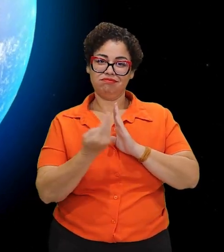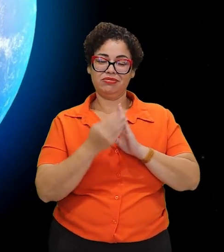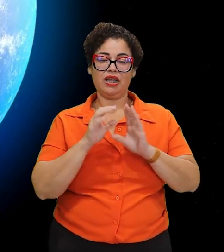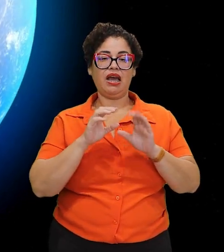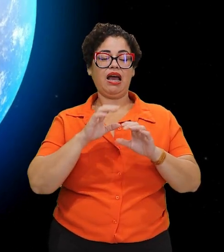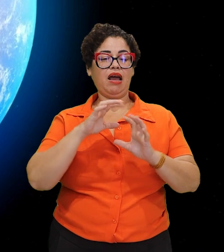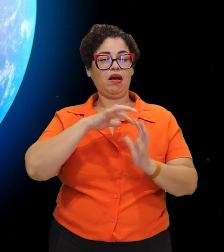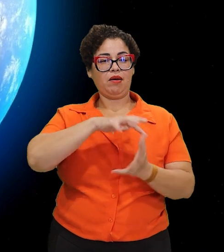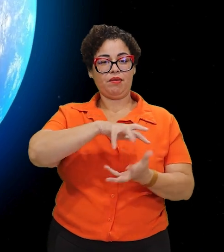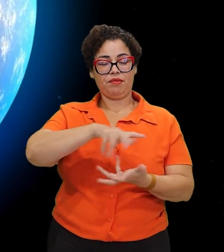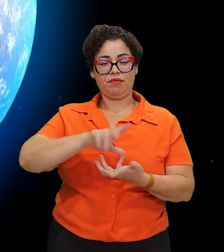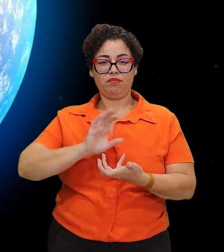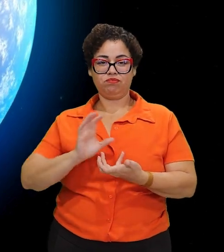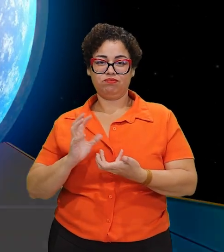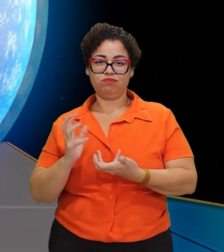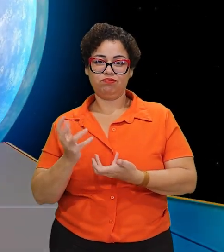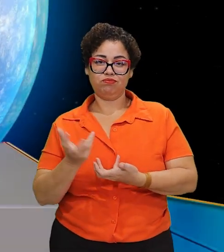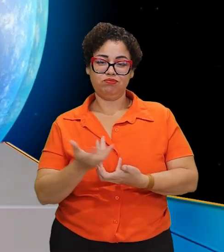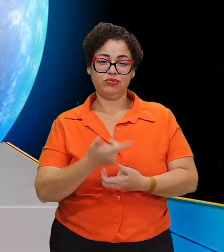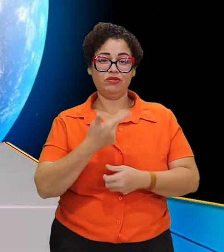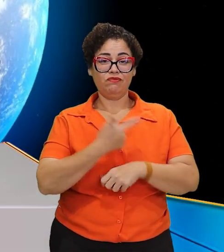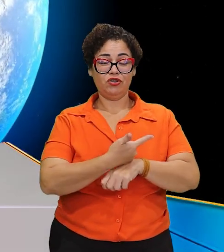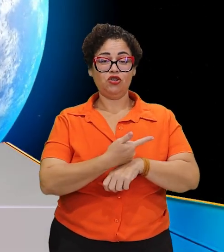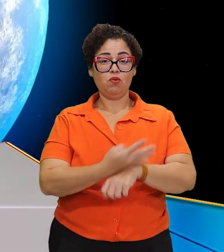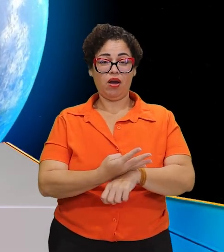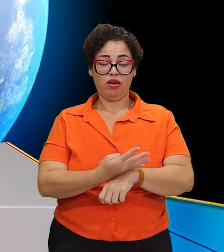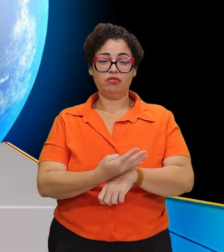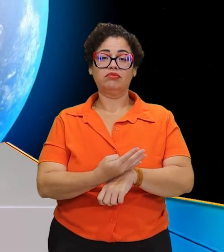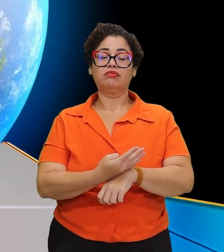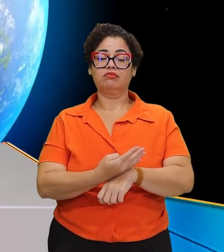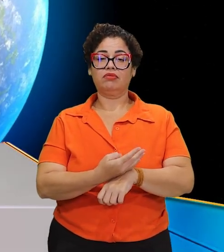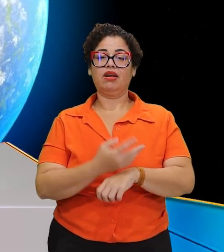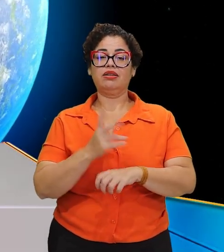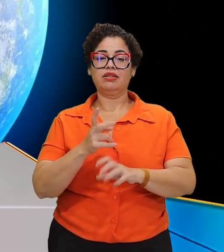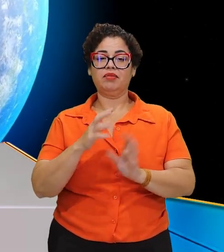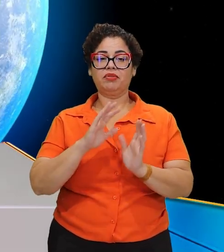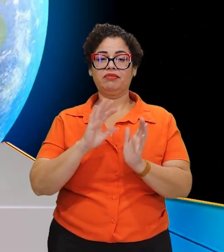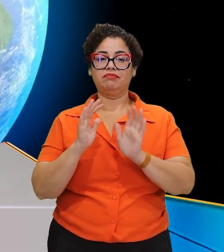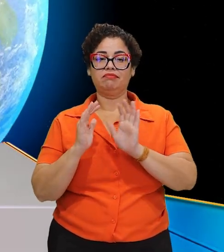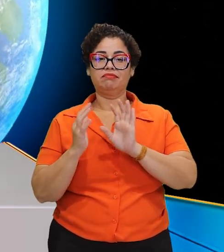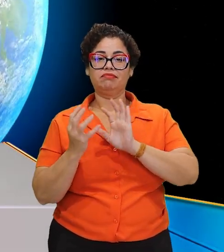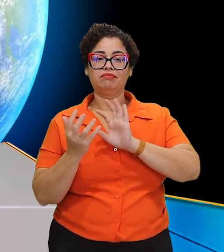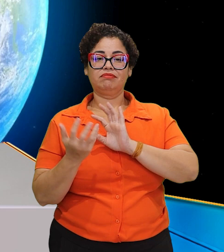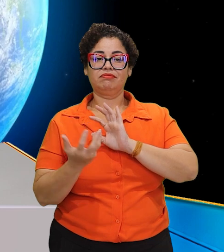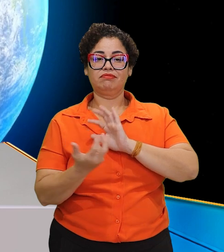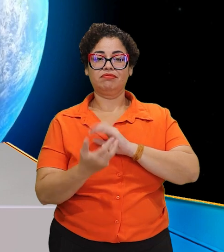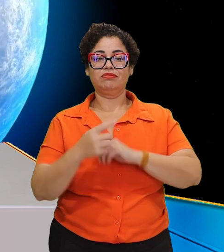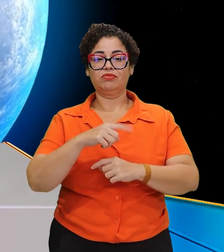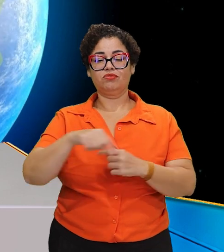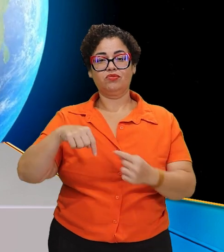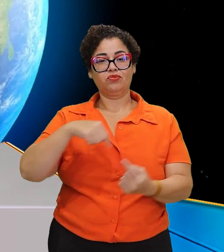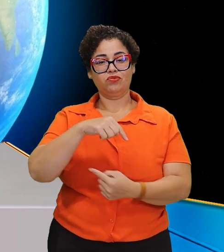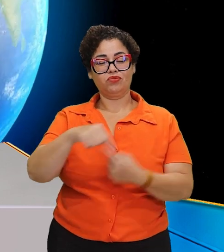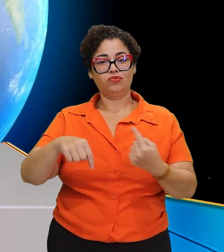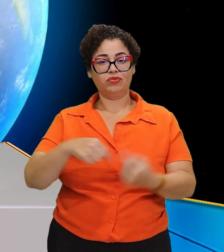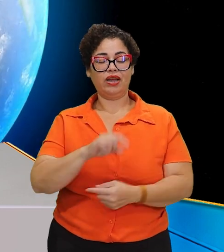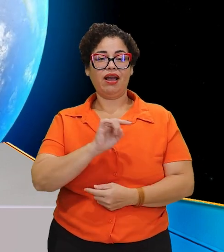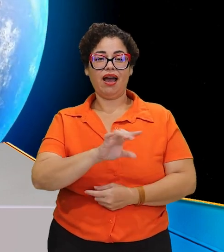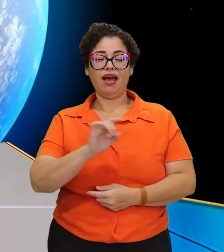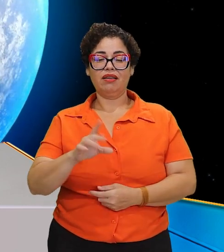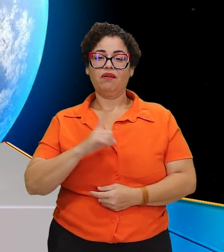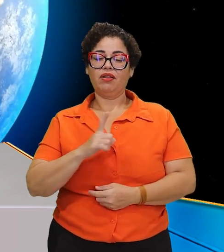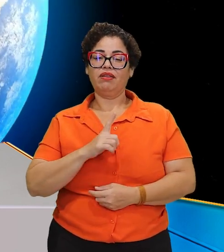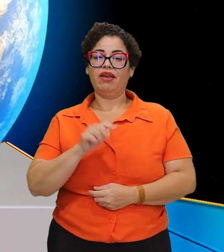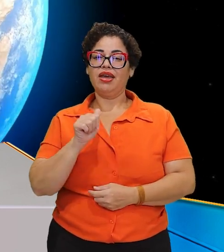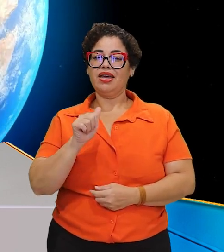planeta gira 360 graus em 24 horas, movendo-se 15 graus a cada hora. Cada fuso horário está a